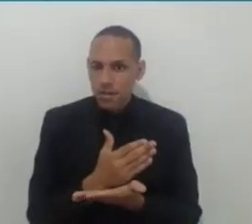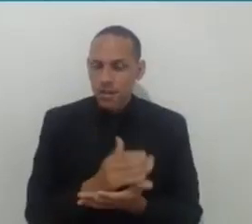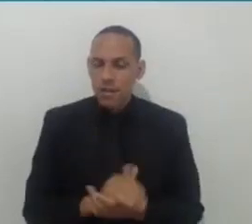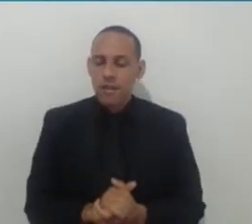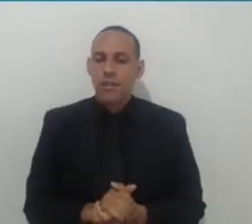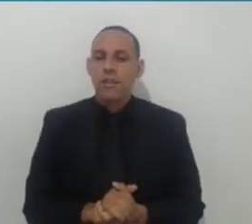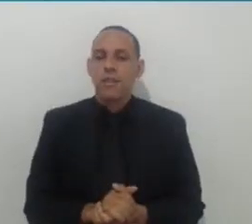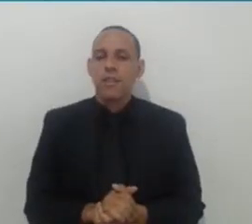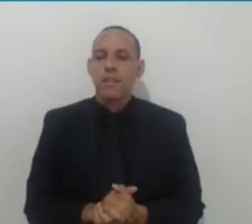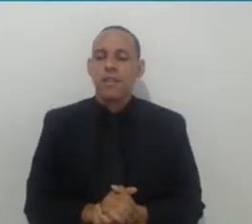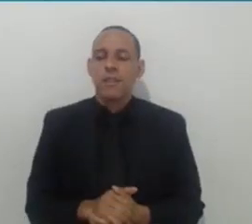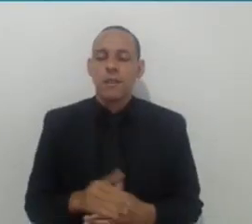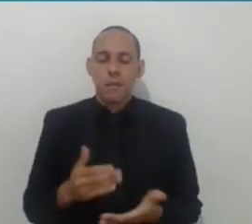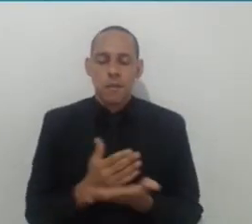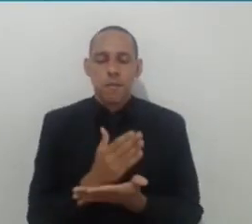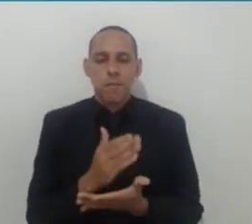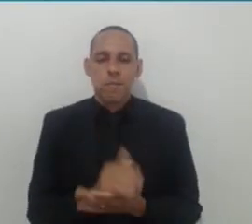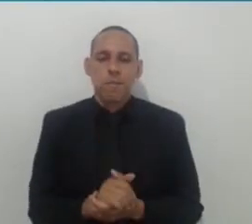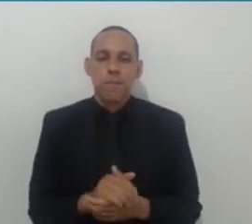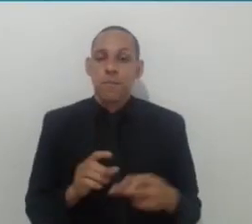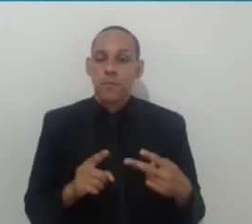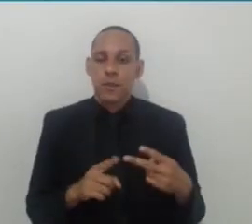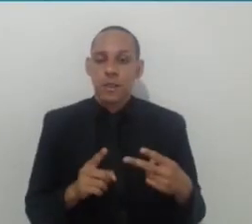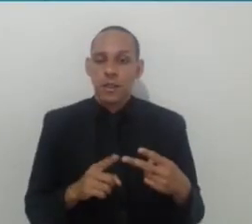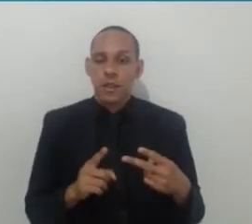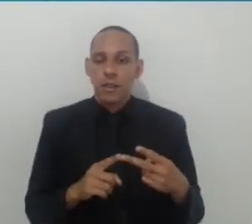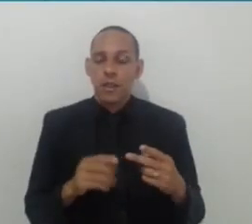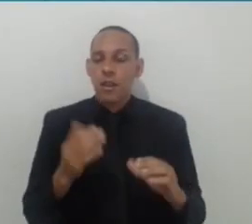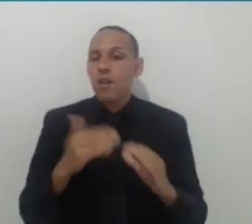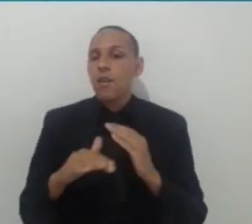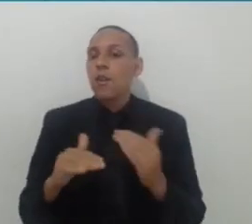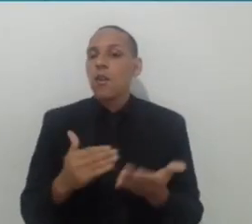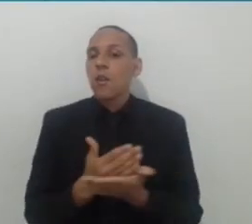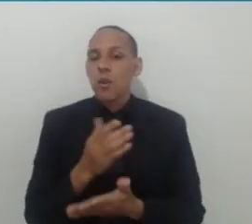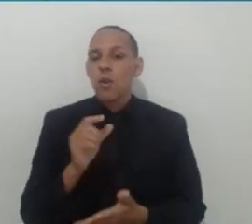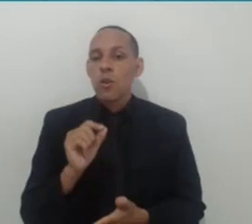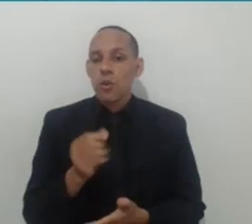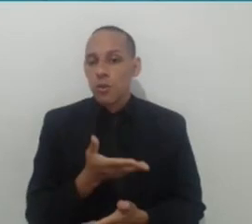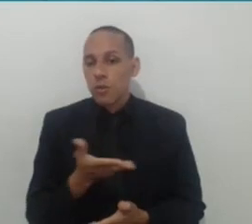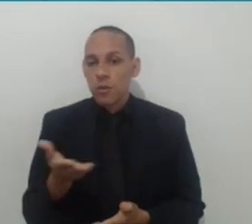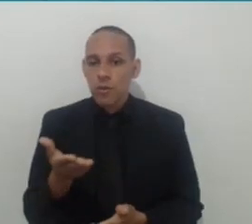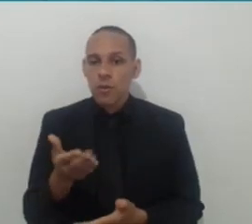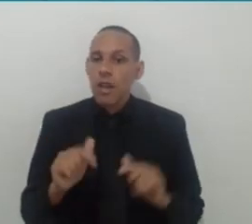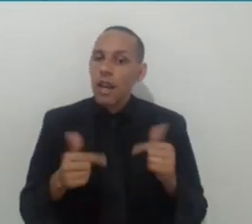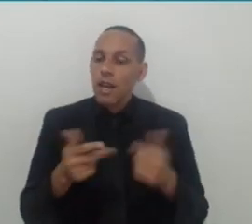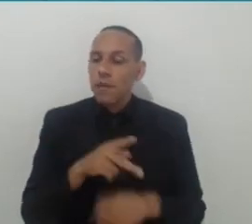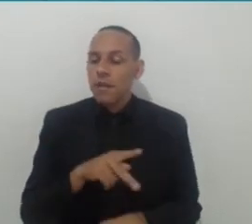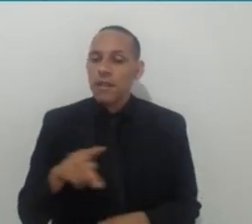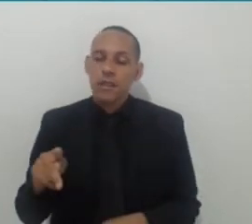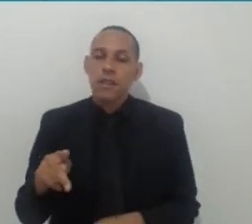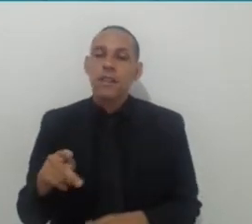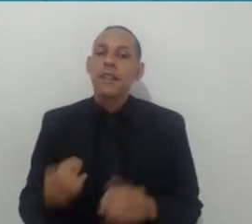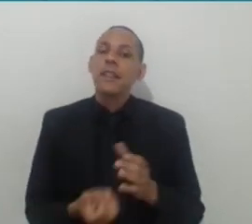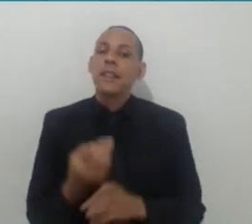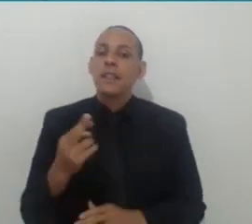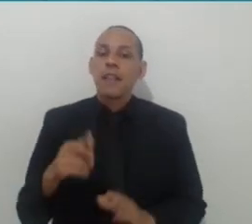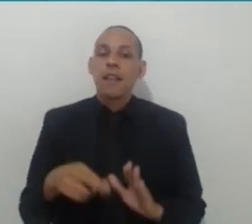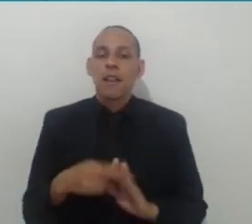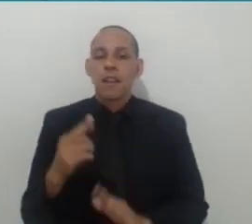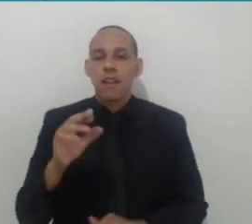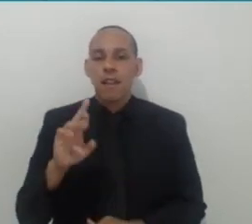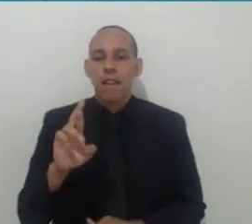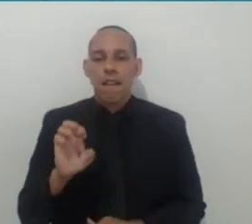Aprovo. Aprovado. O segundo, submeter para homologação da Corte ato da presidência que a de referendo convocou,